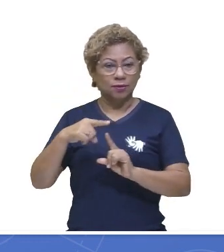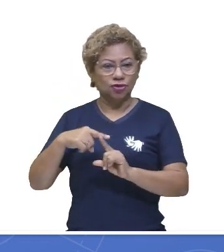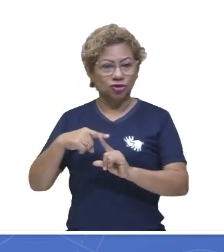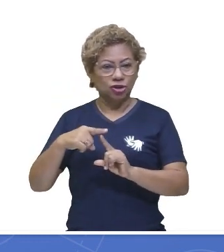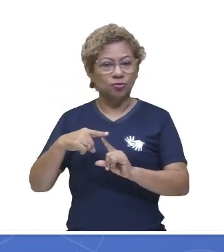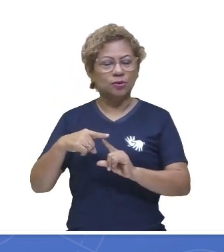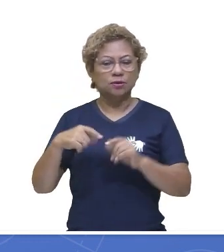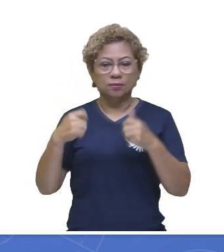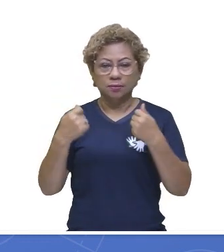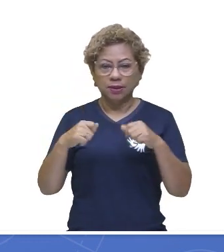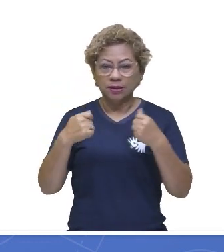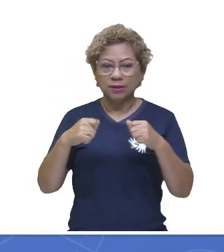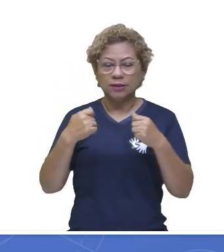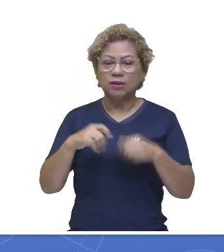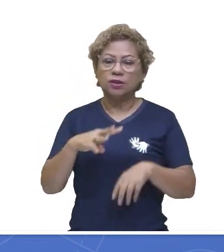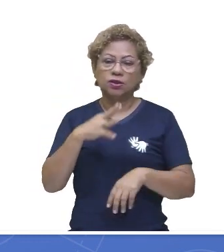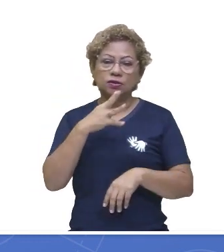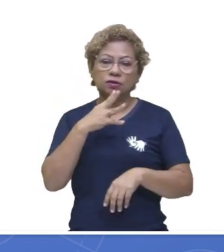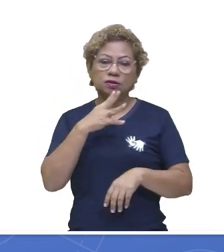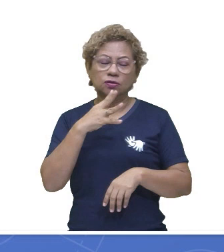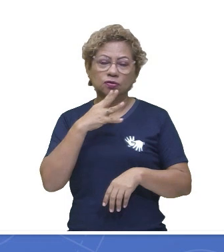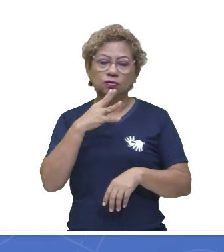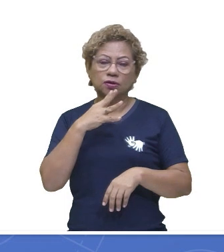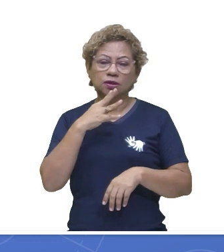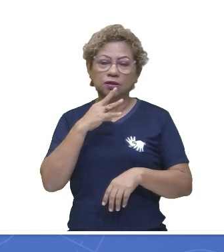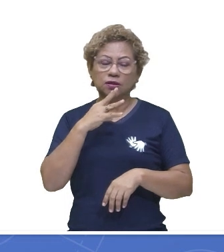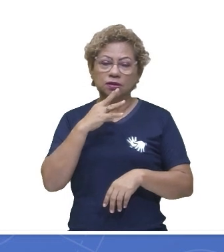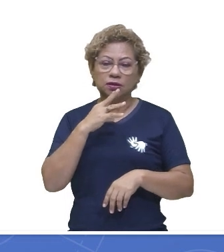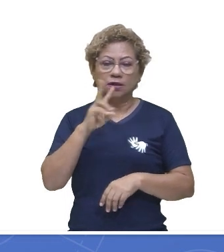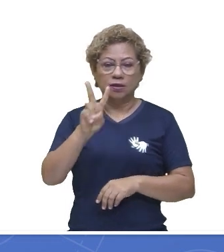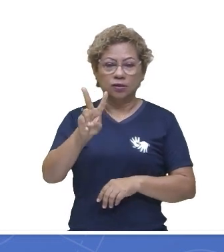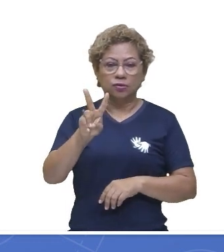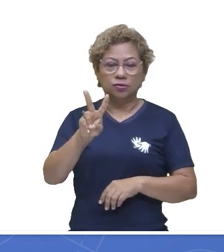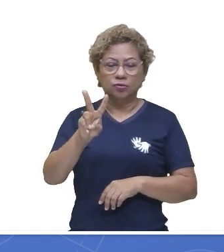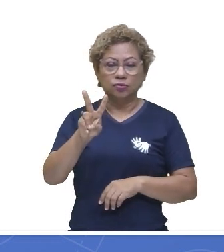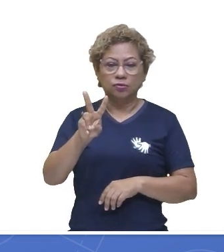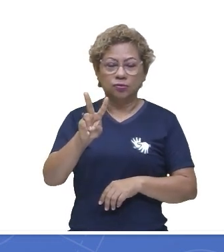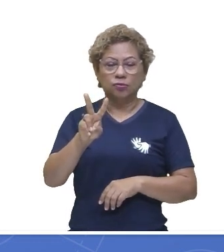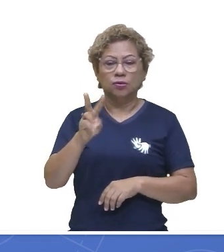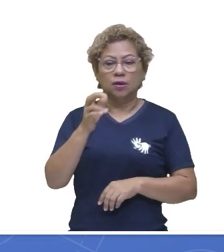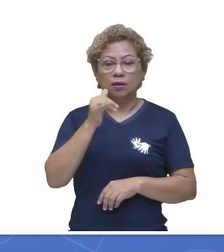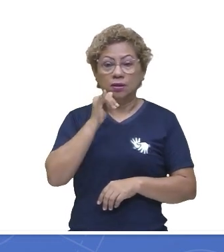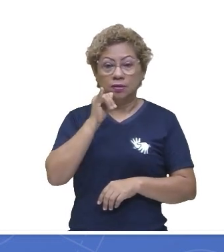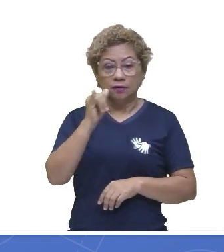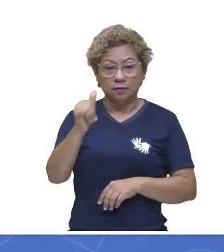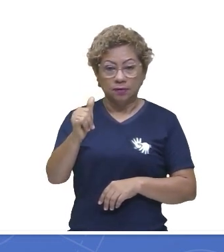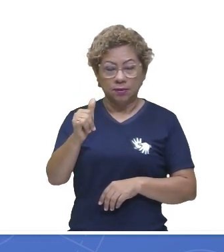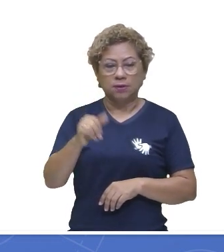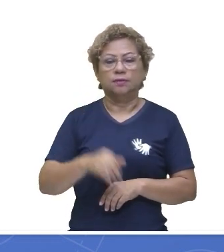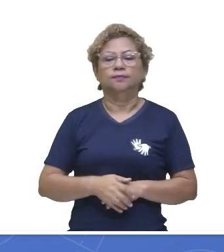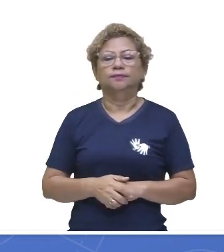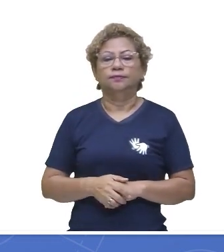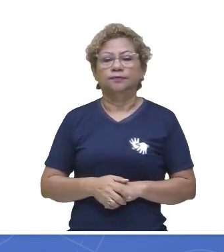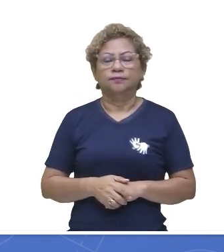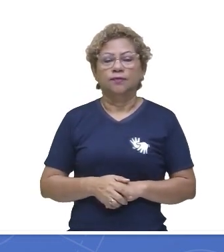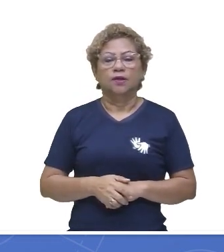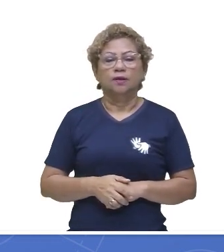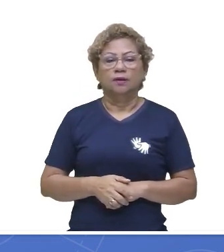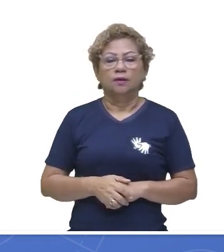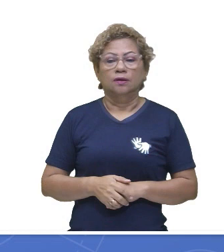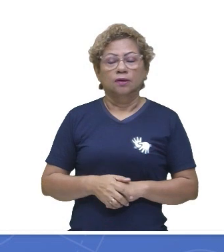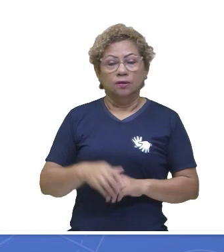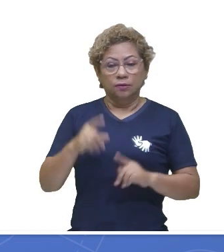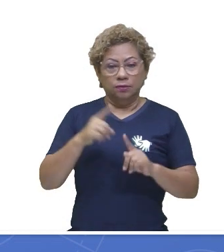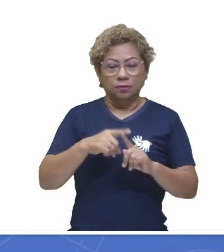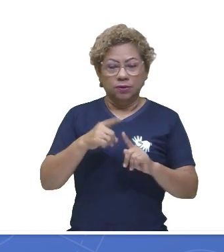gente precisa conhecer basicamente duas informações. Nós precisamos saber qual é a quantidade de energia ou de